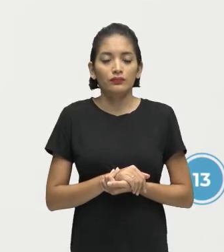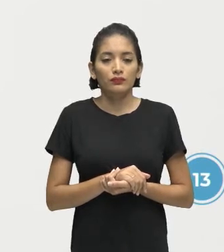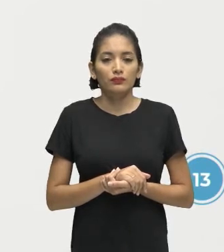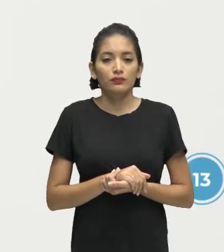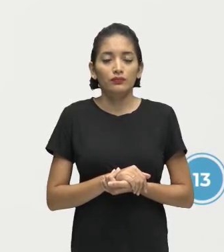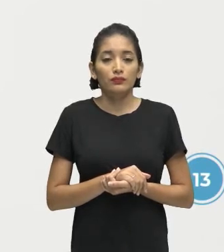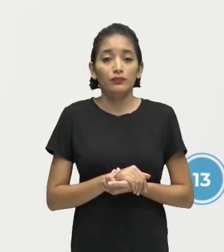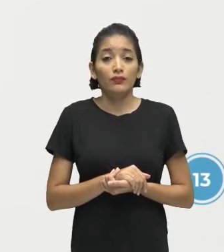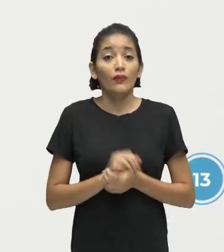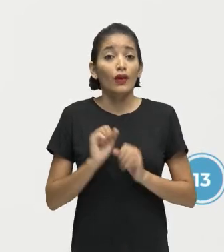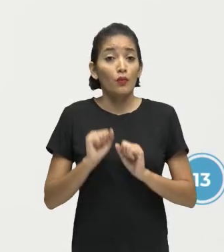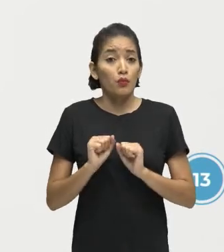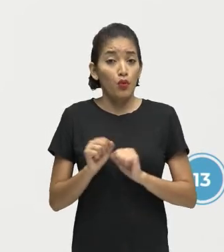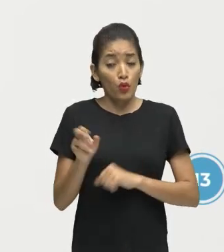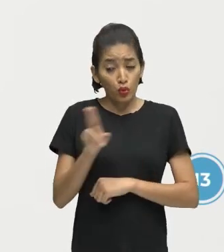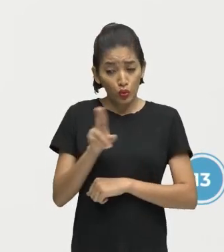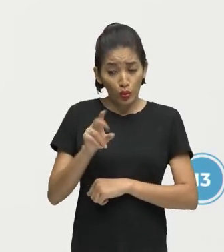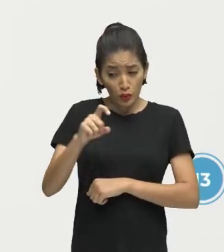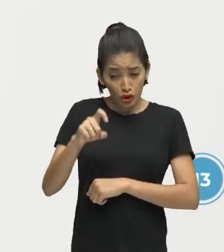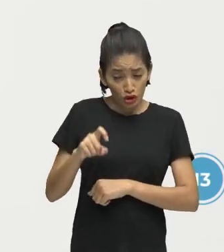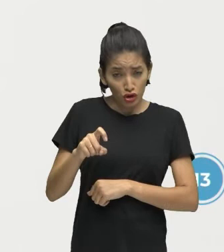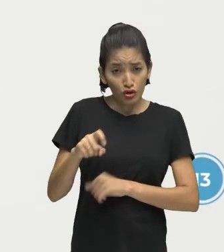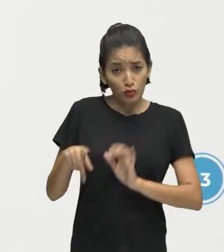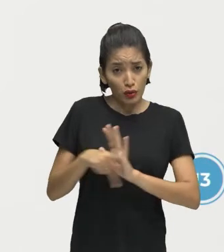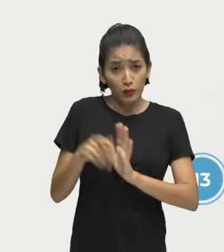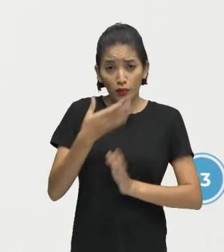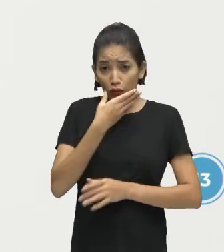Eu poderia chamar de X a idade do pai?